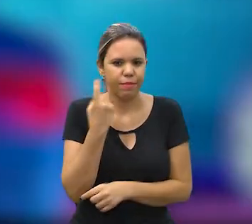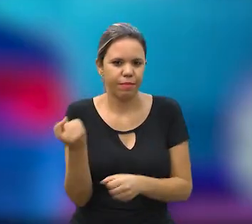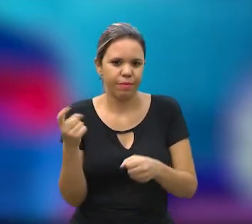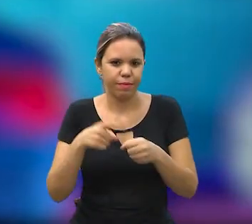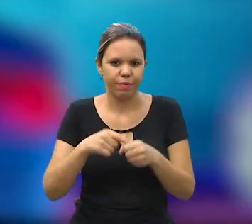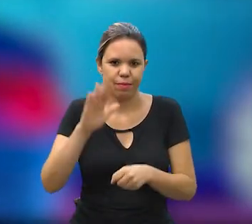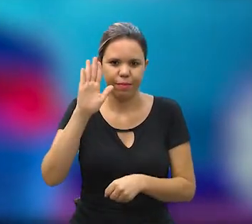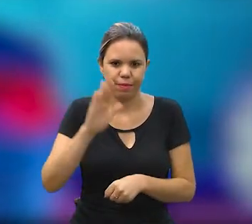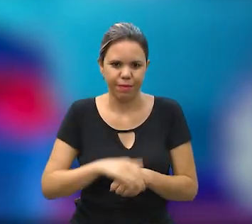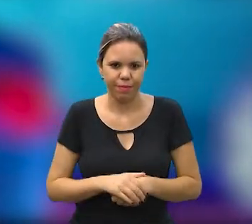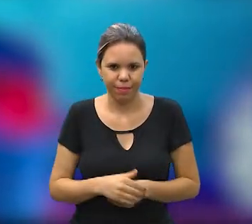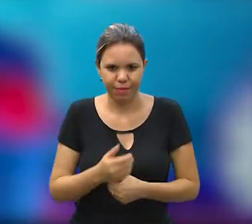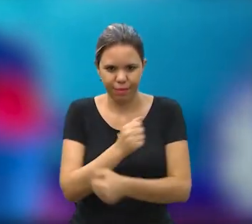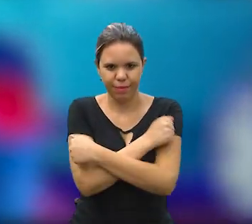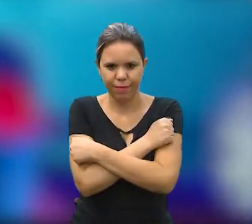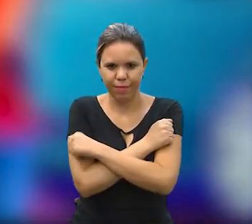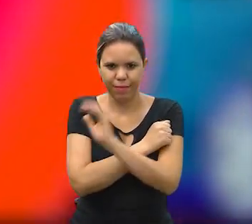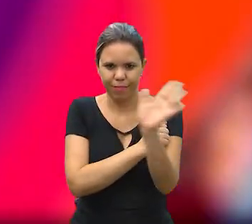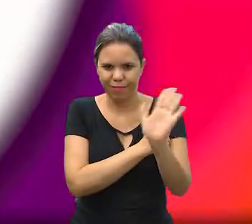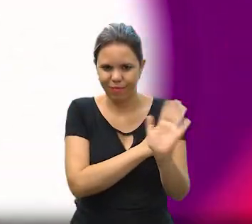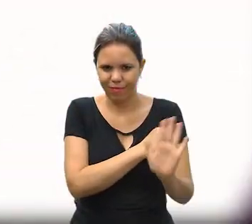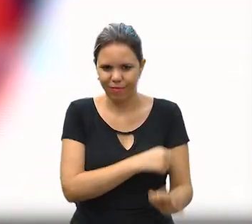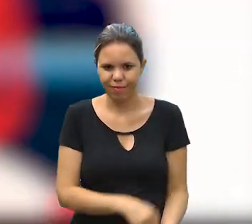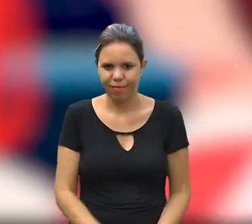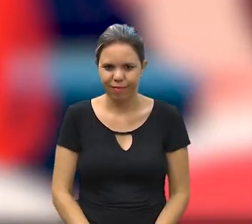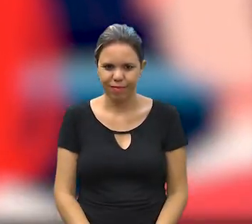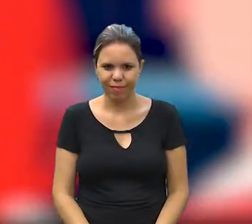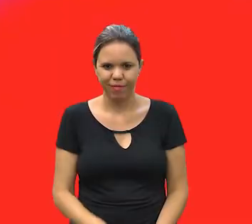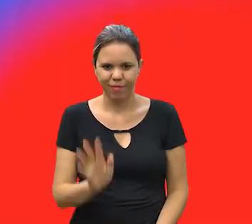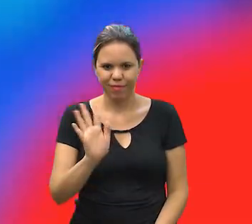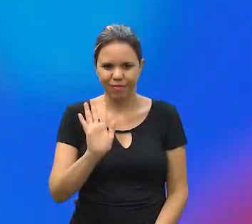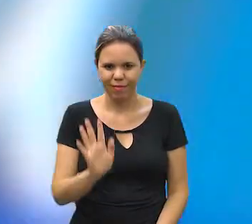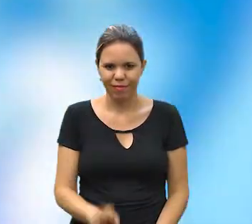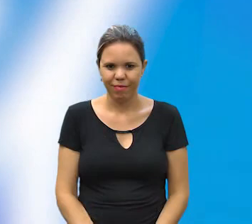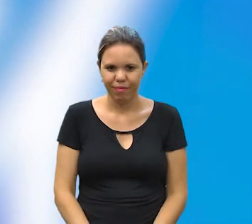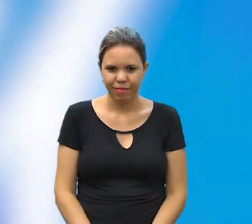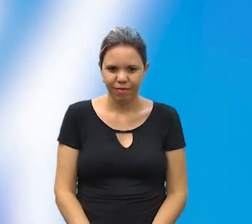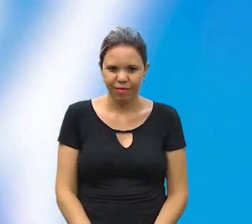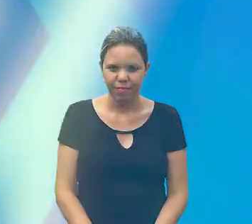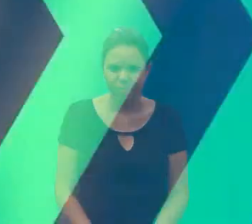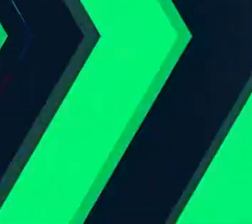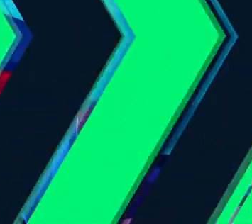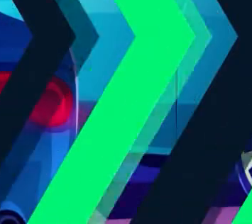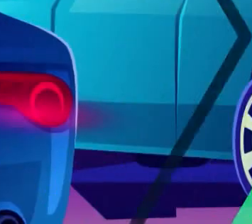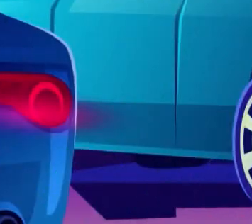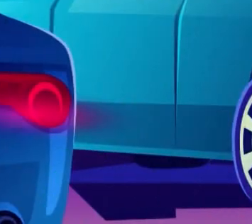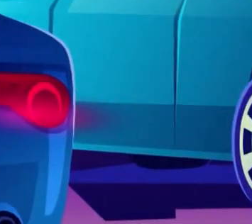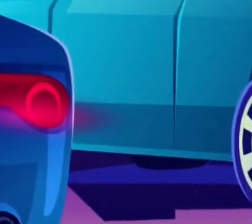próxima sexta eu volto com mais. Grande abraço, até lá. Tchau! Tchau para você também.